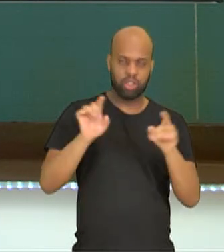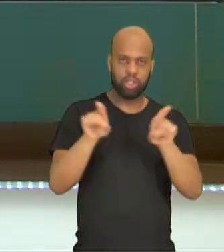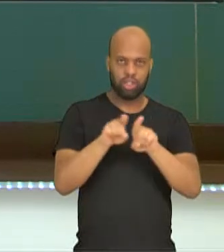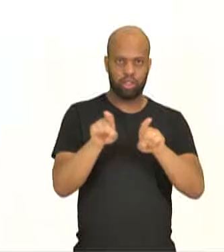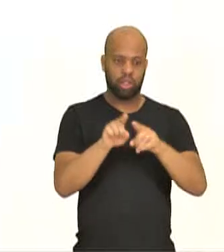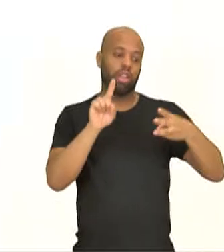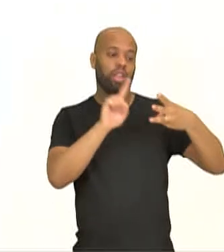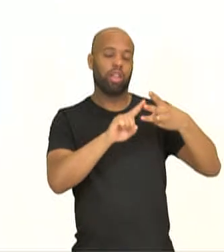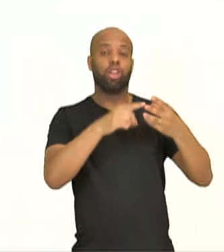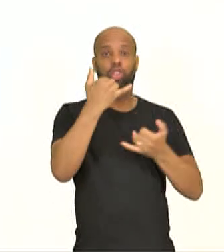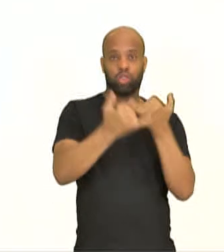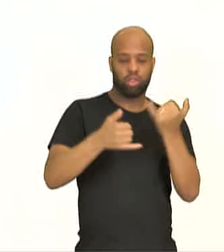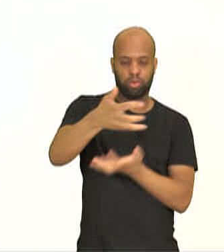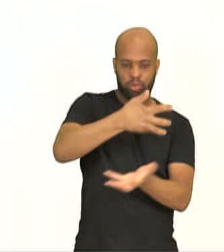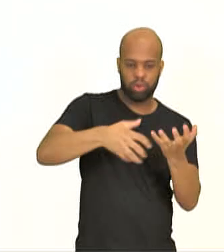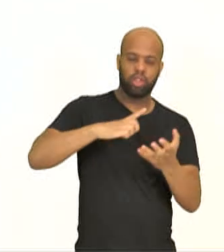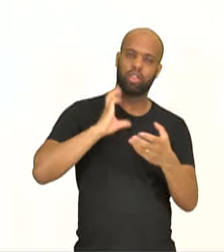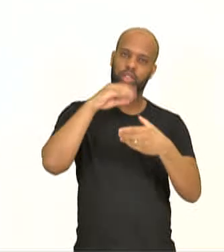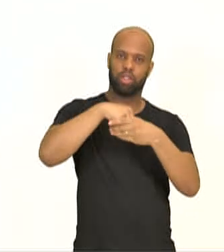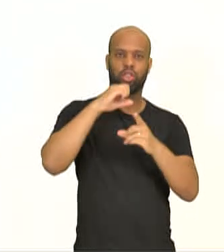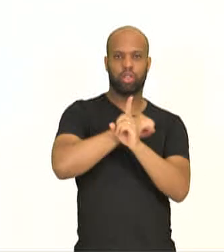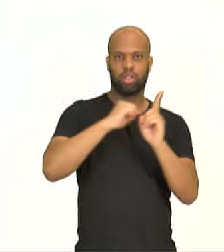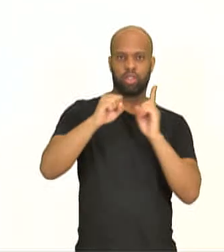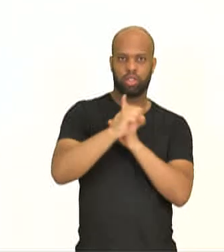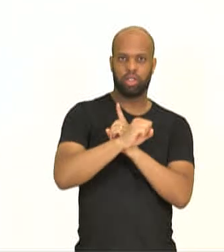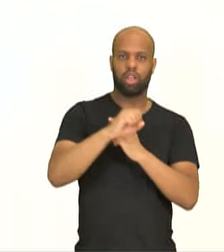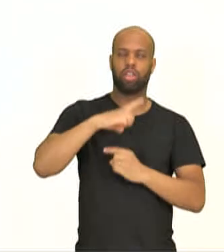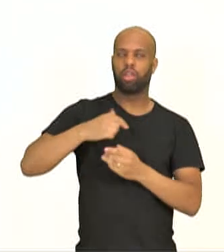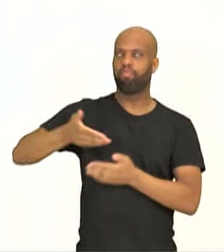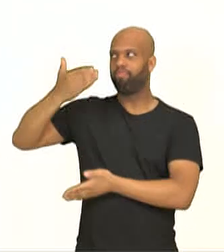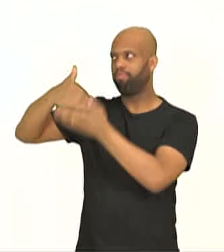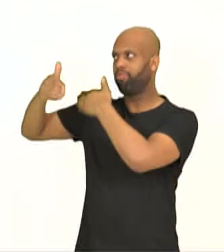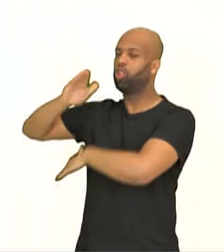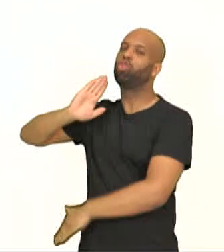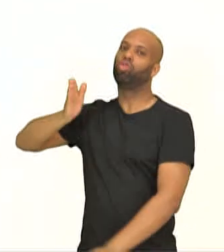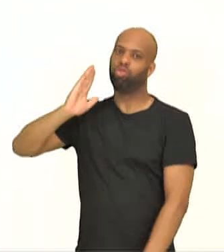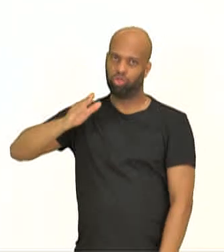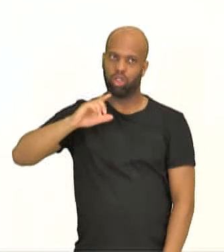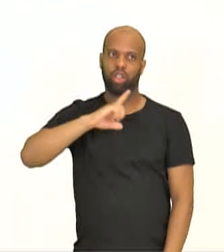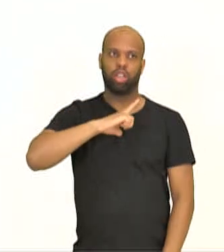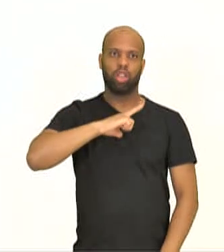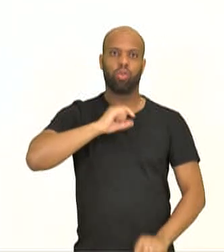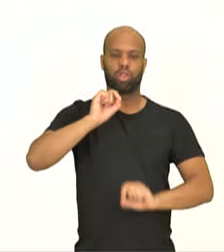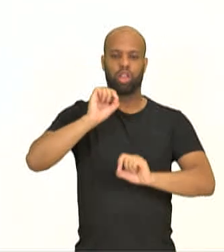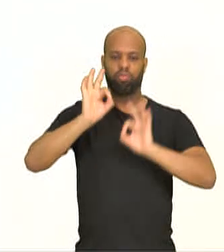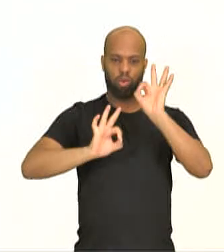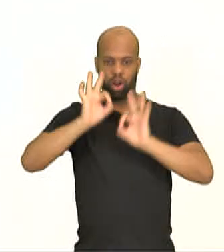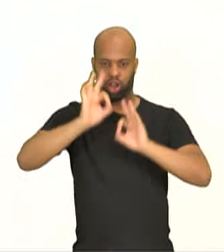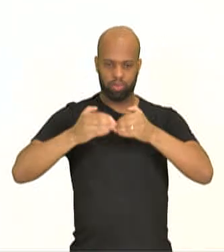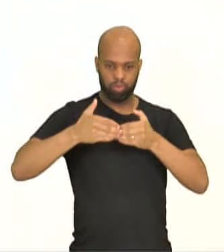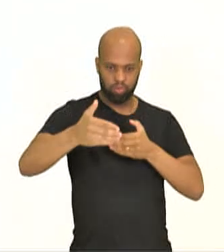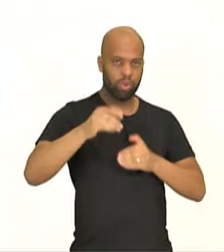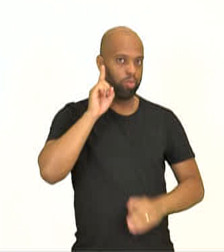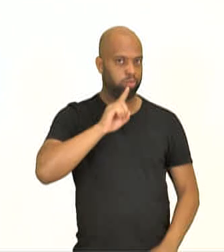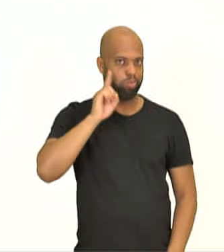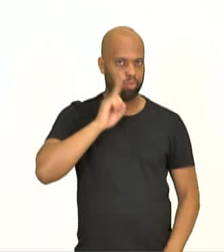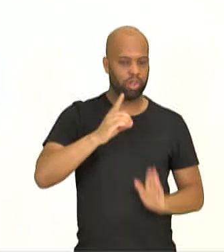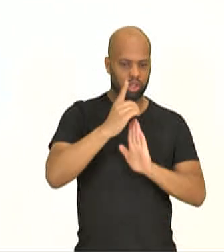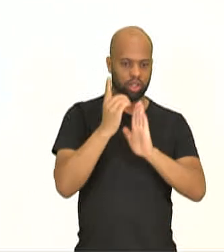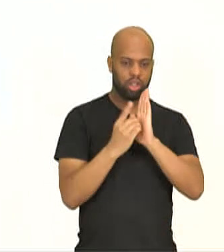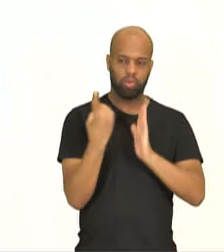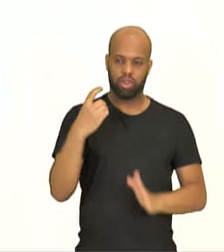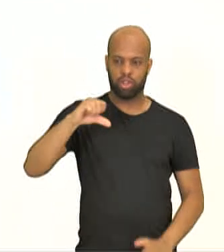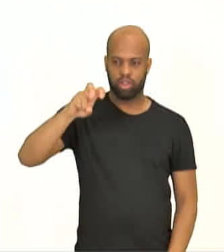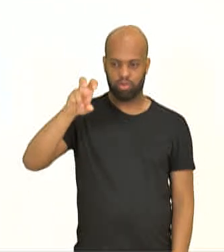jogos cooperativos fazem parte da sociedade desde as comunidades primitivas, tendo sido sistematizados nos Estados Unidos na década de